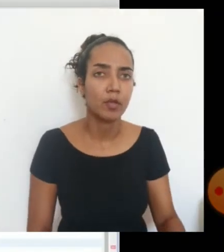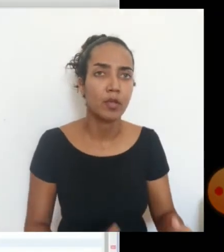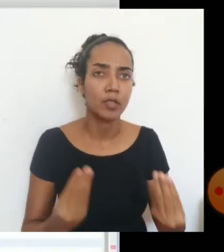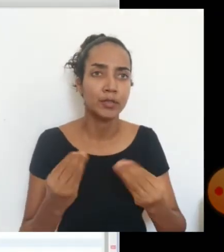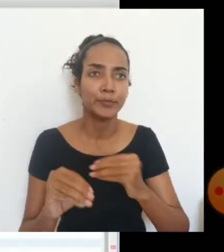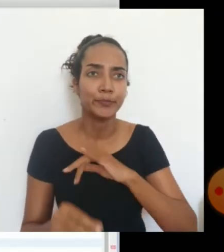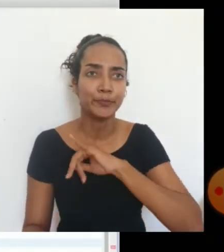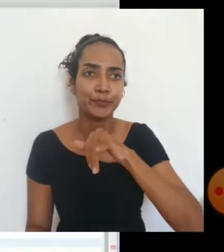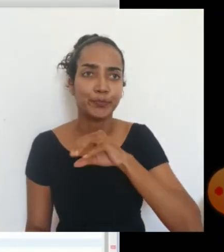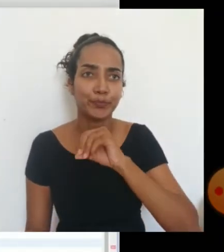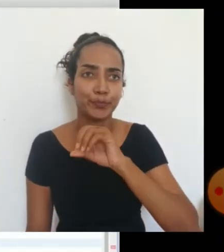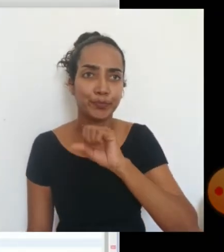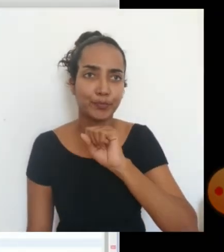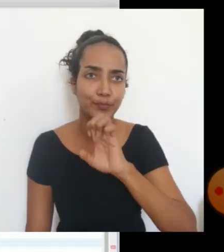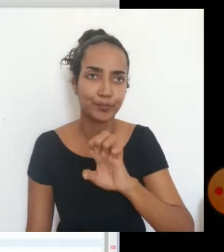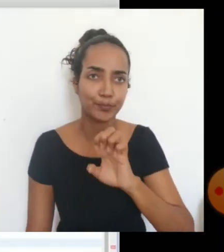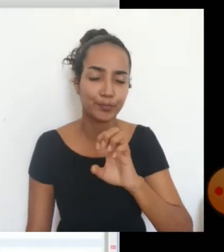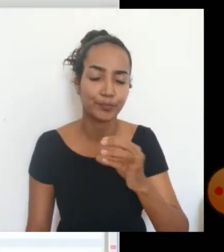josé@gmail.com,